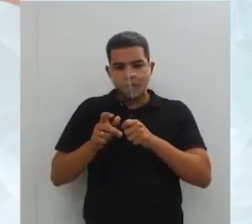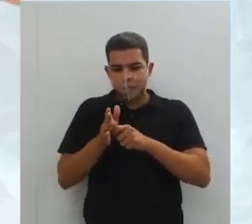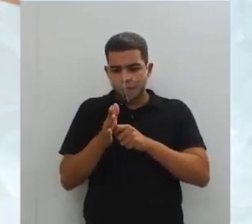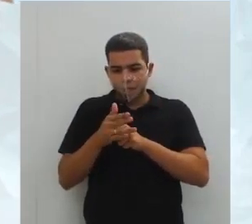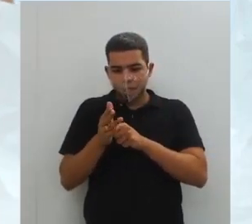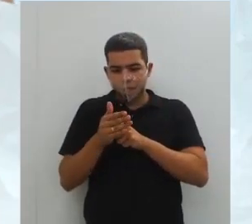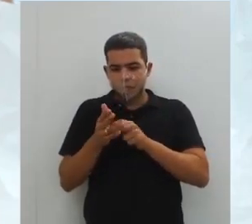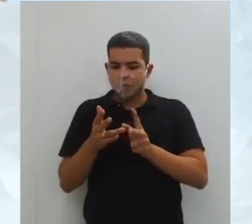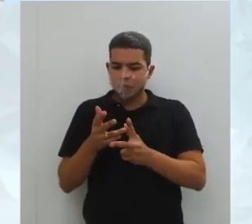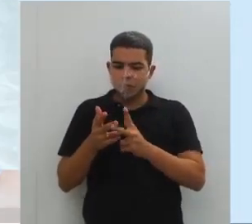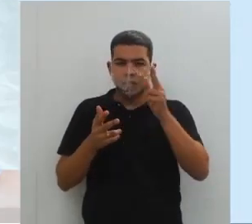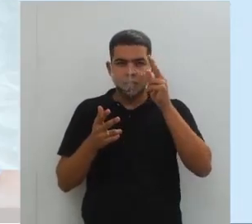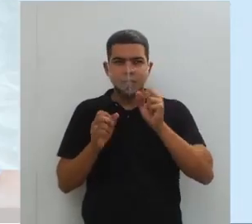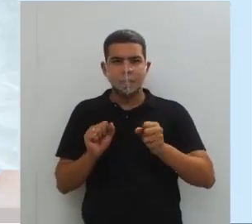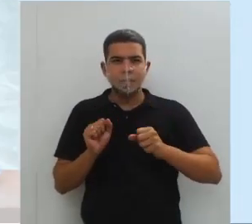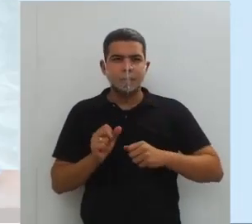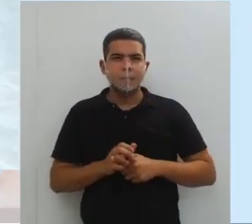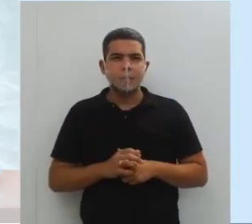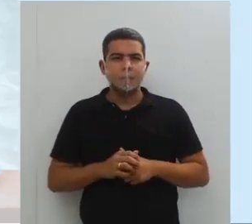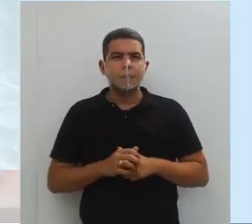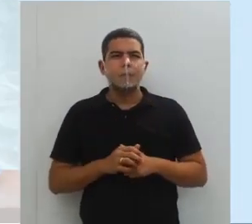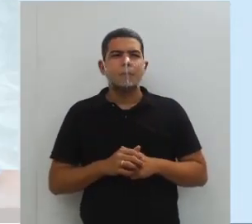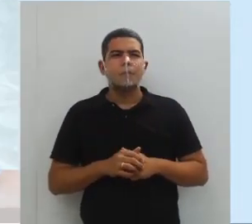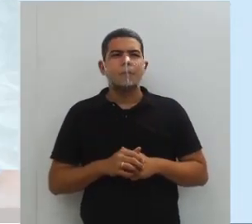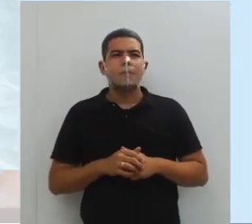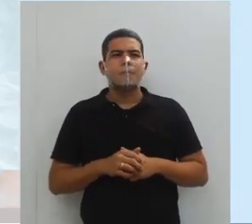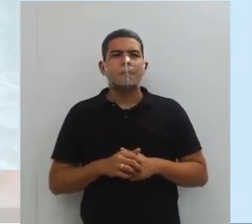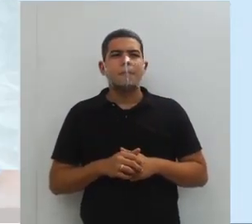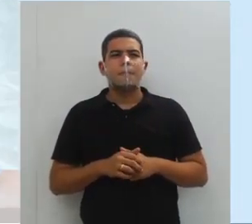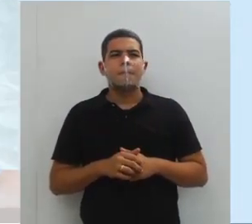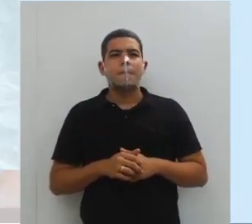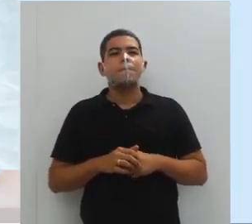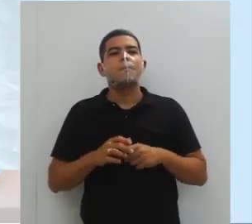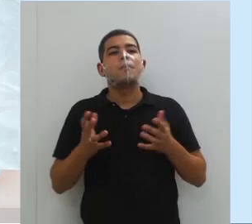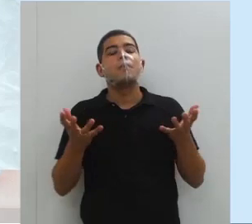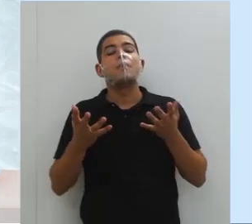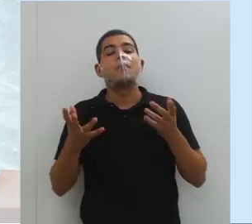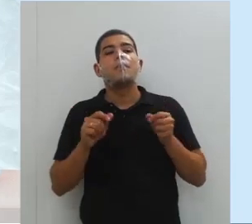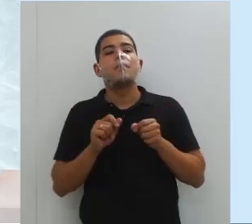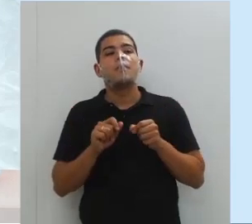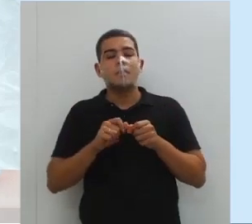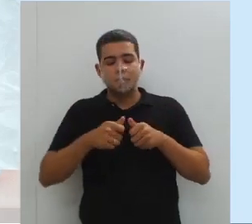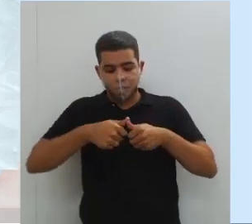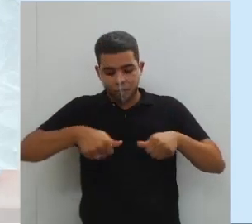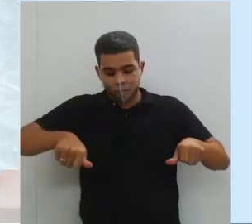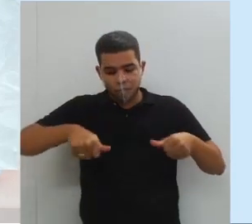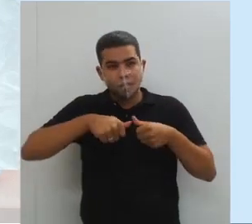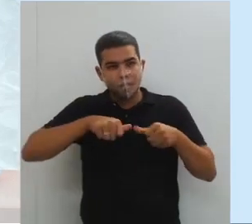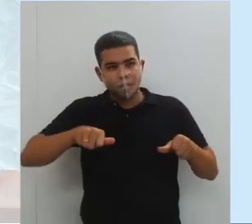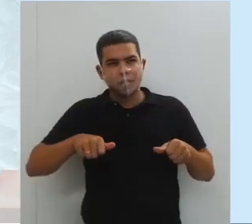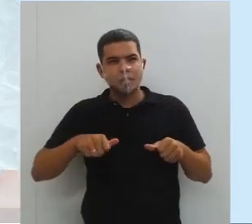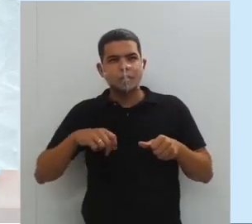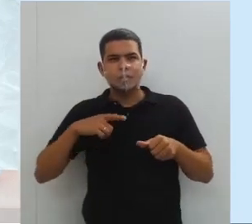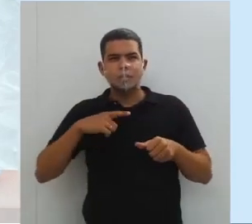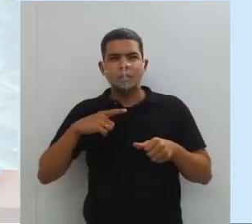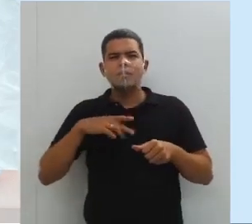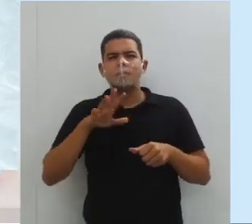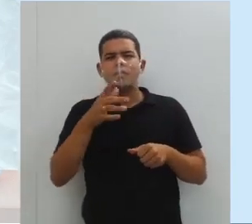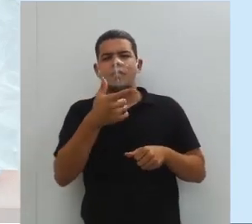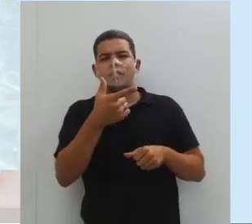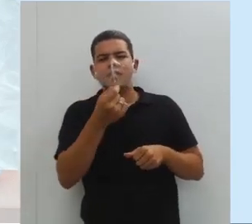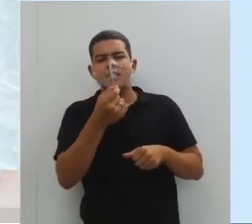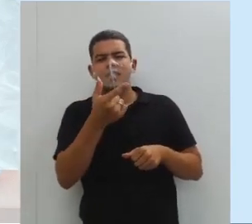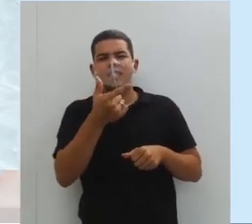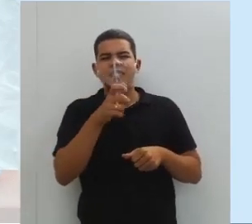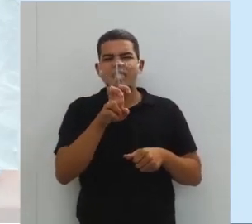E agora, para terminar e enfeitar a nossa peteca, A gente cortou fita adesiva, uns 20,